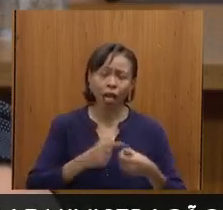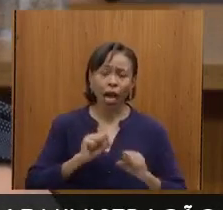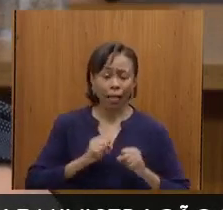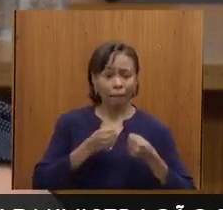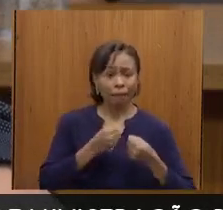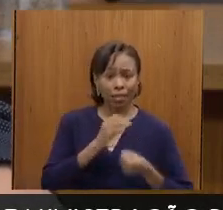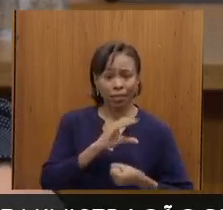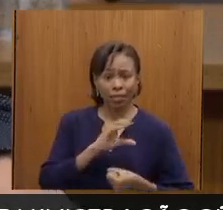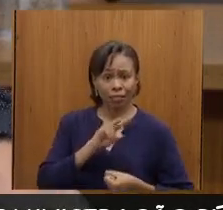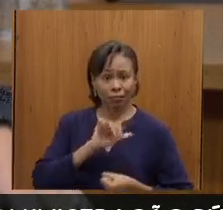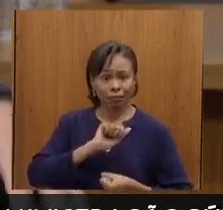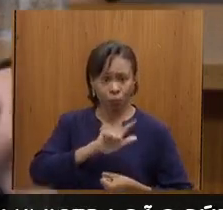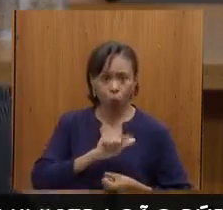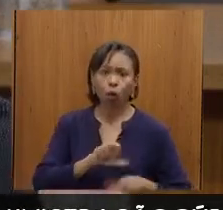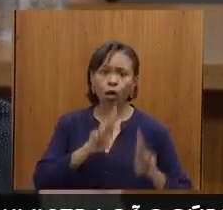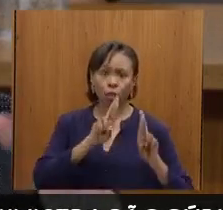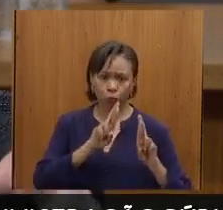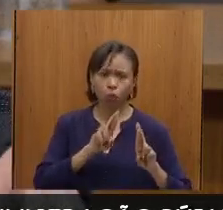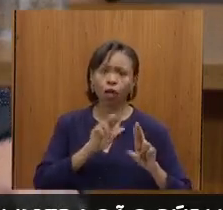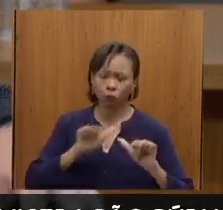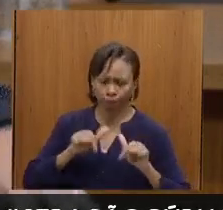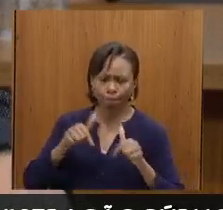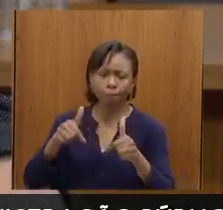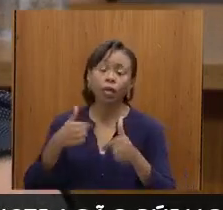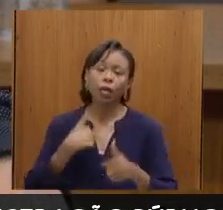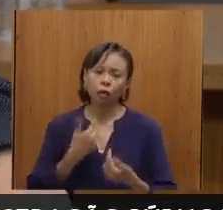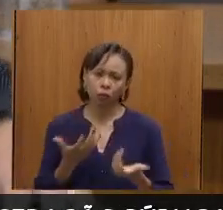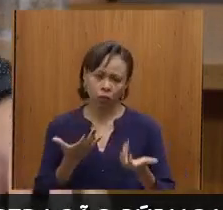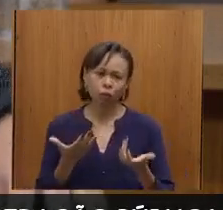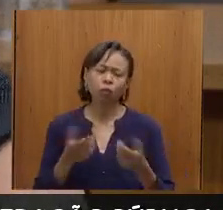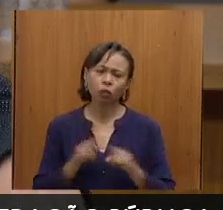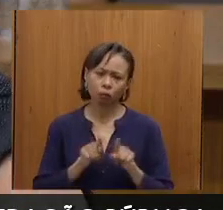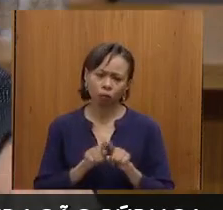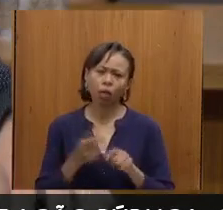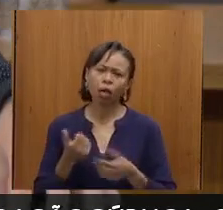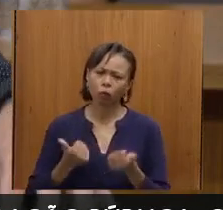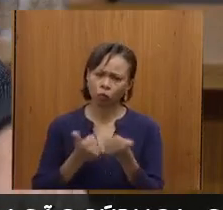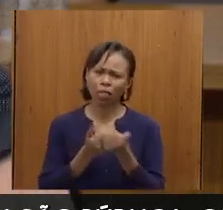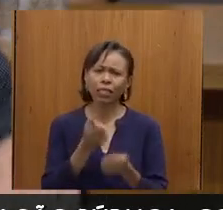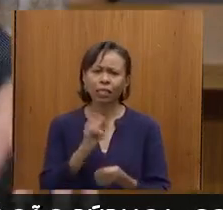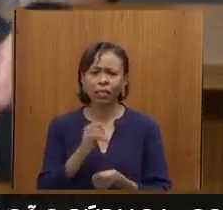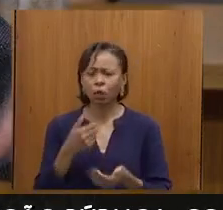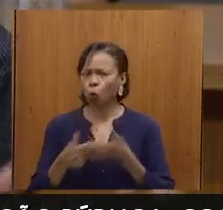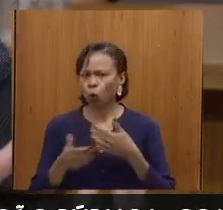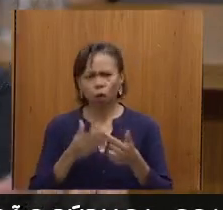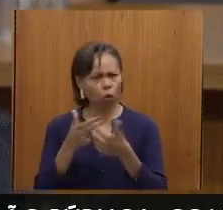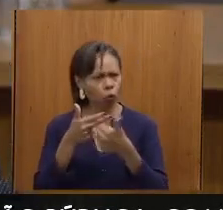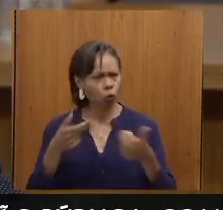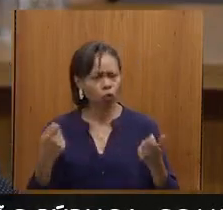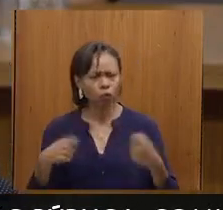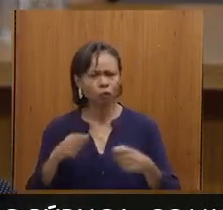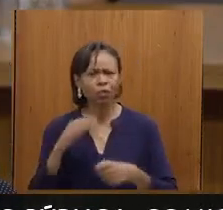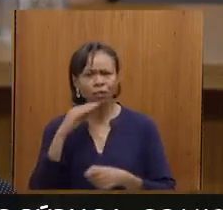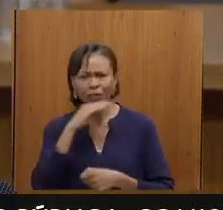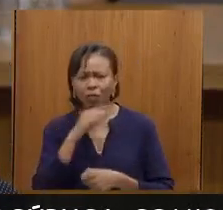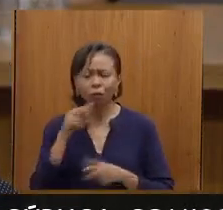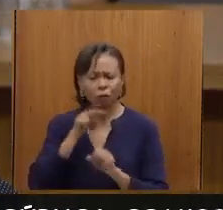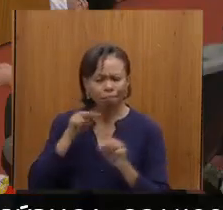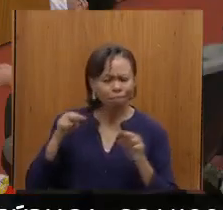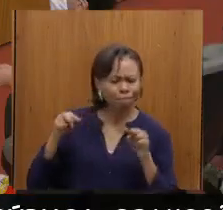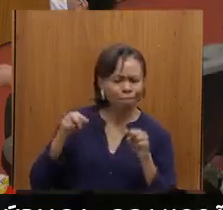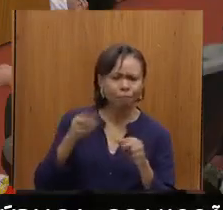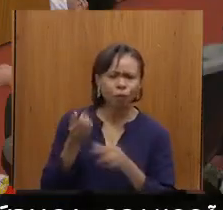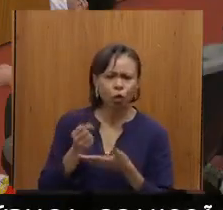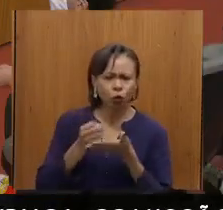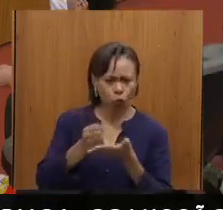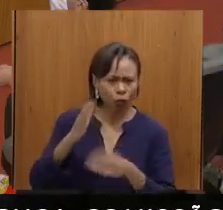coordena essas ações e quero também me colocar à disposição, deputado. Qualquer situação que o senhor perceba que precise de um olhar mais atento, estamos